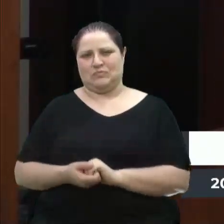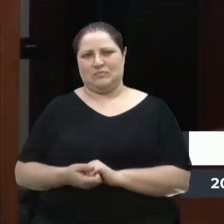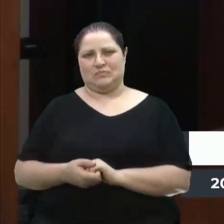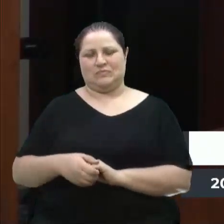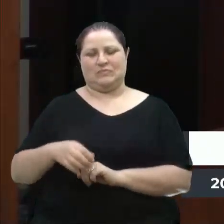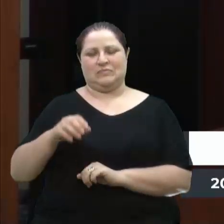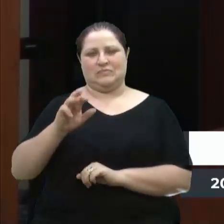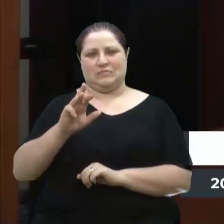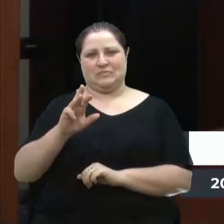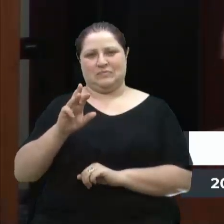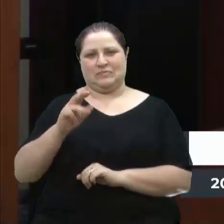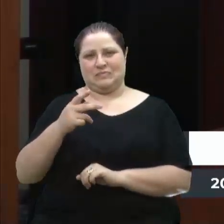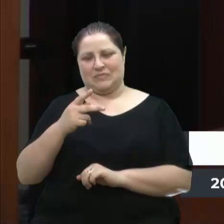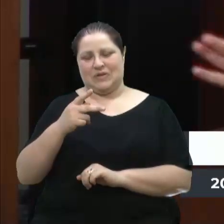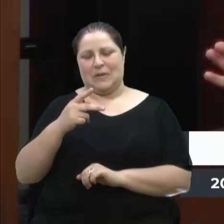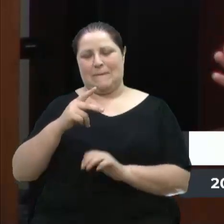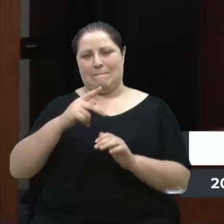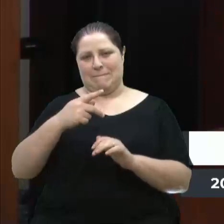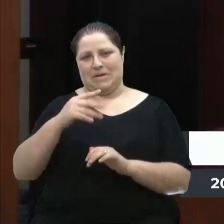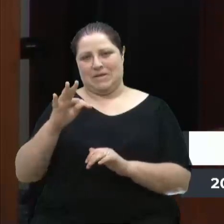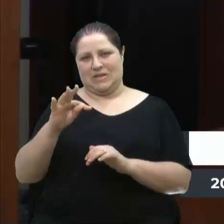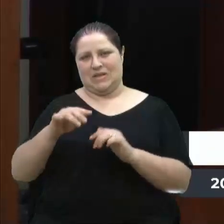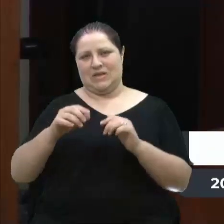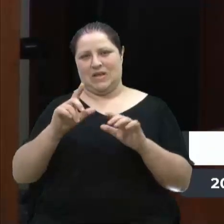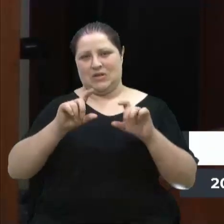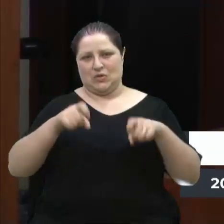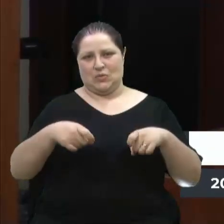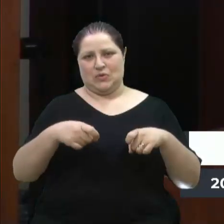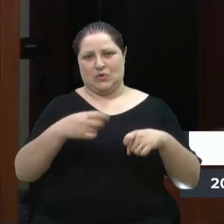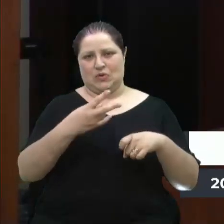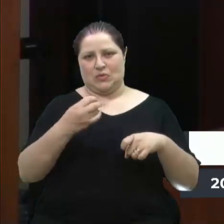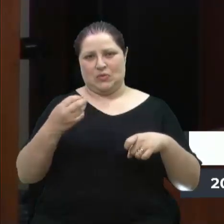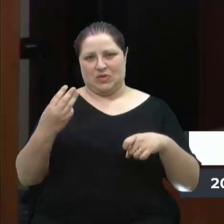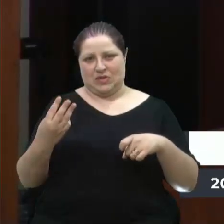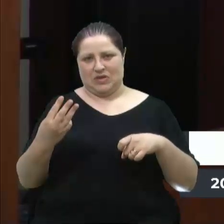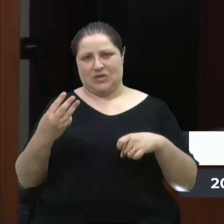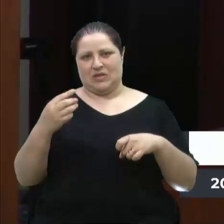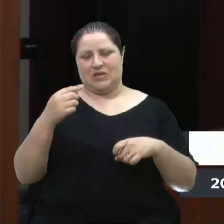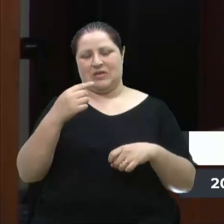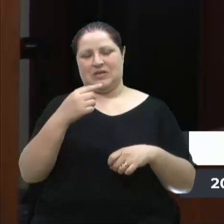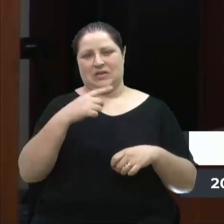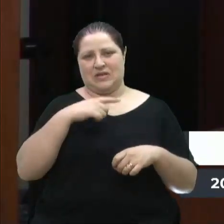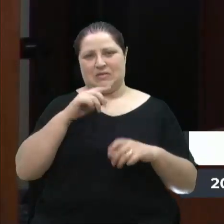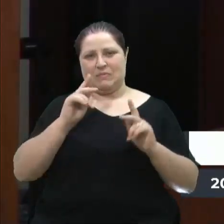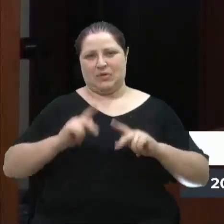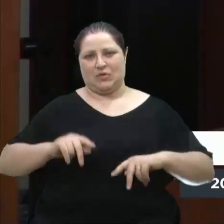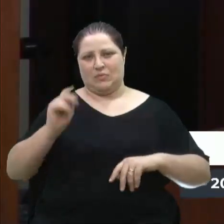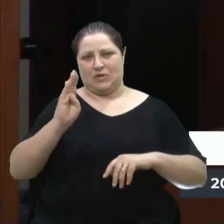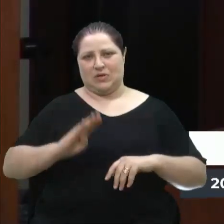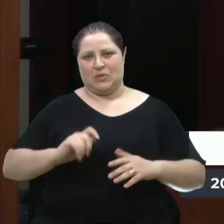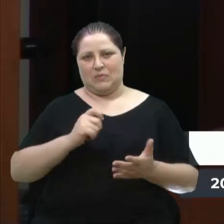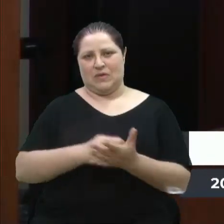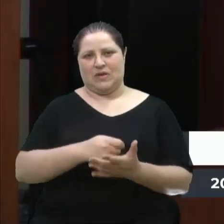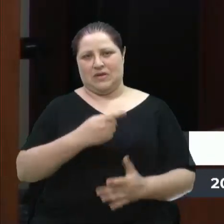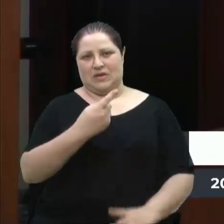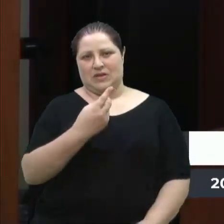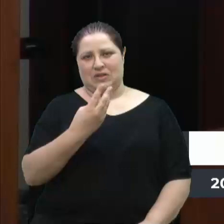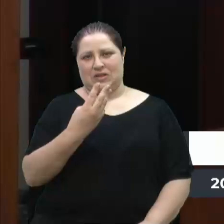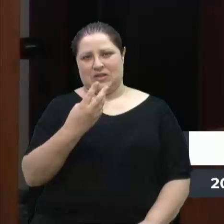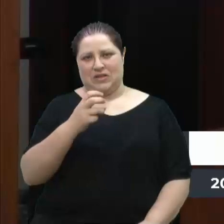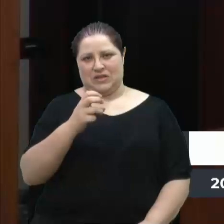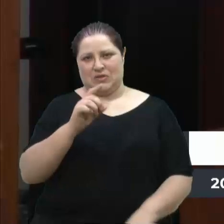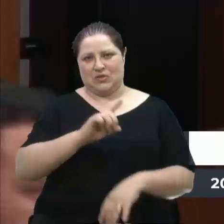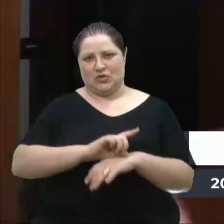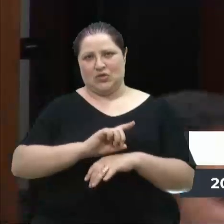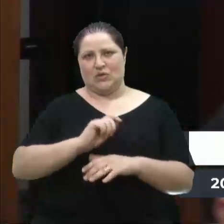trabalhava 135 dias para pagar impostos. No último governo de Dilma Rousseff, o